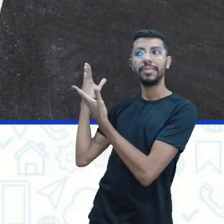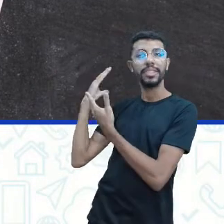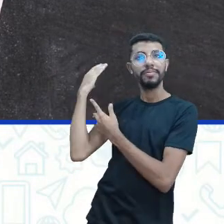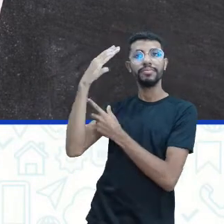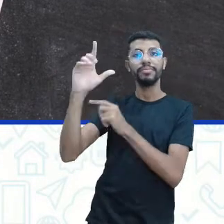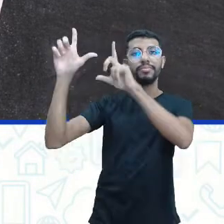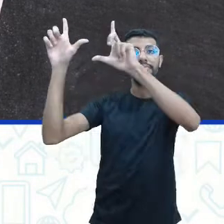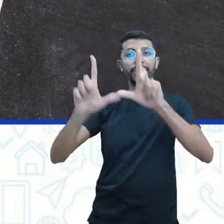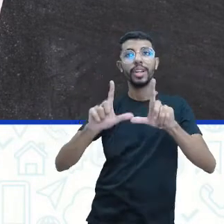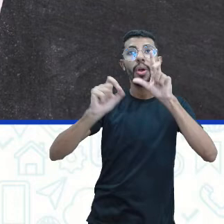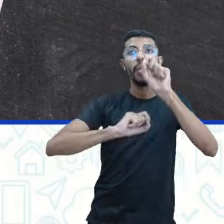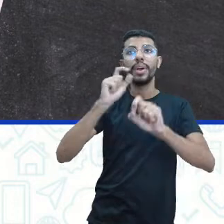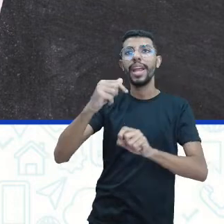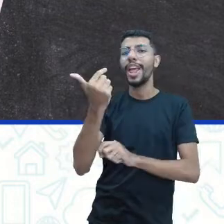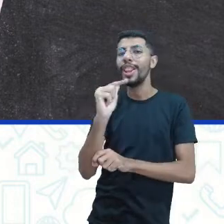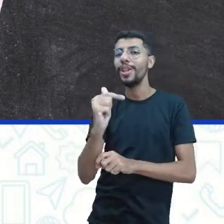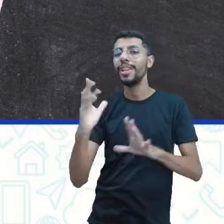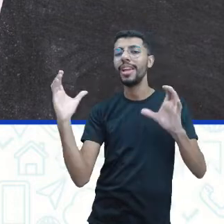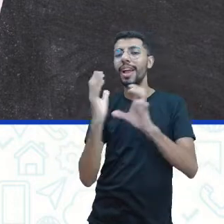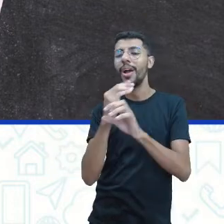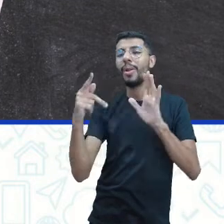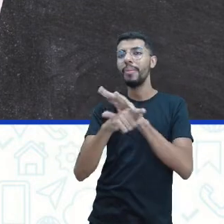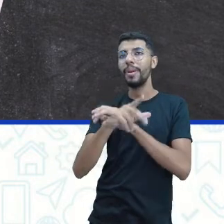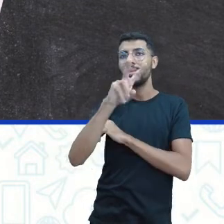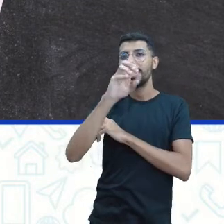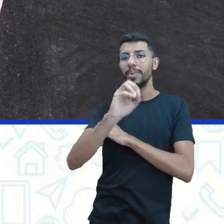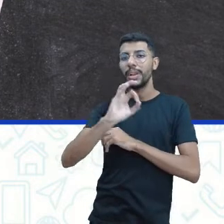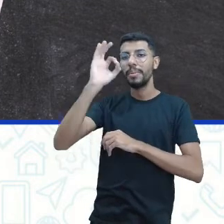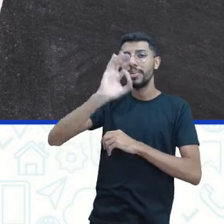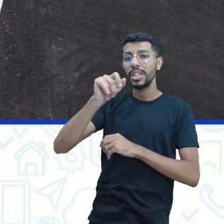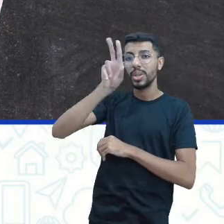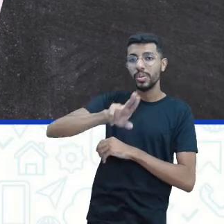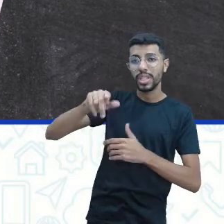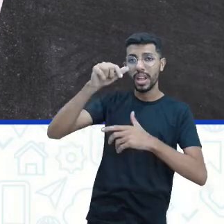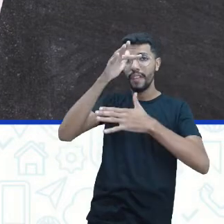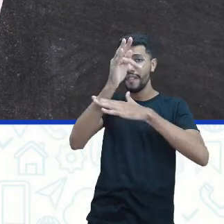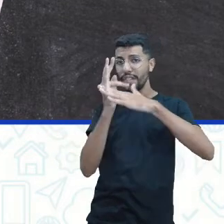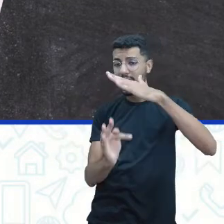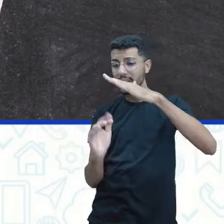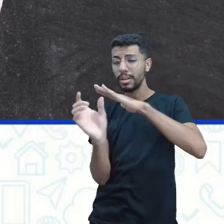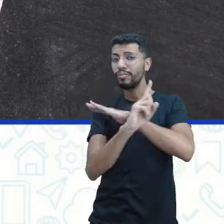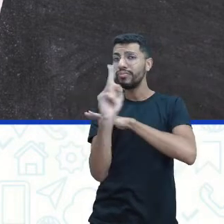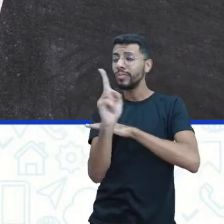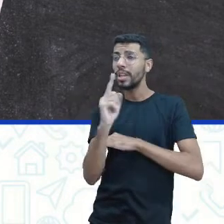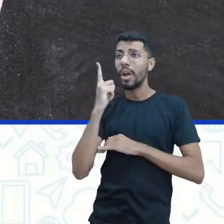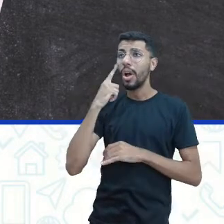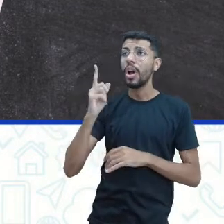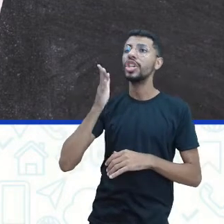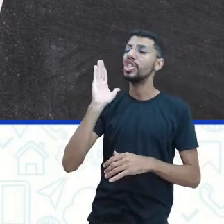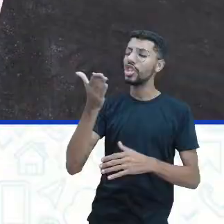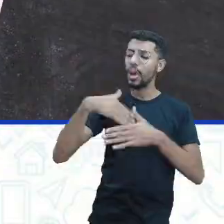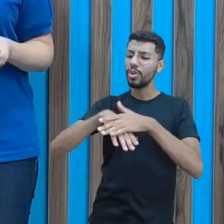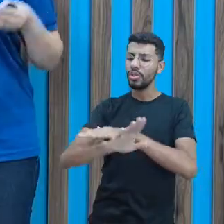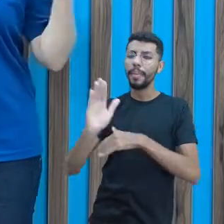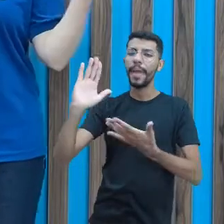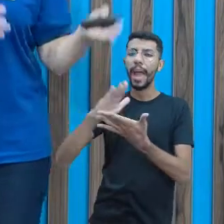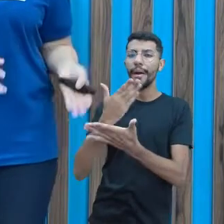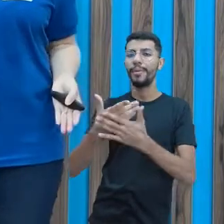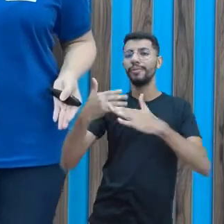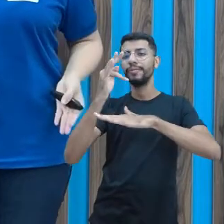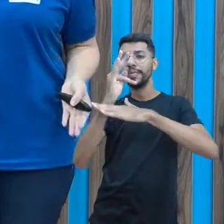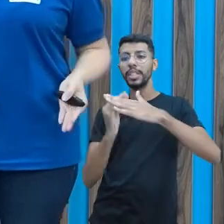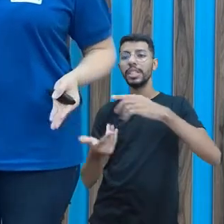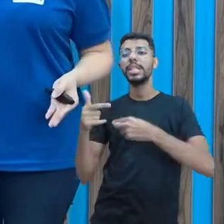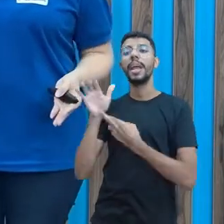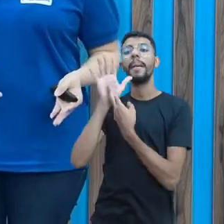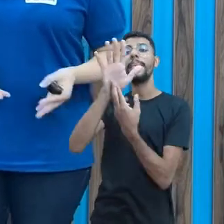o cálculo dos 50% utilizando a fração. Como a gente já se acostumou com algumas frações que representam